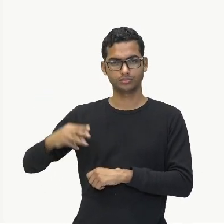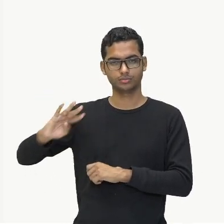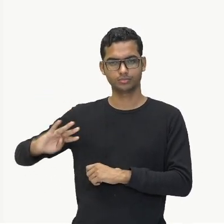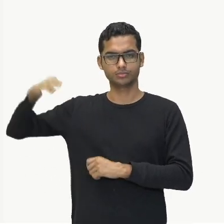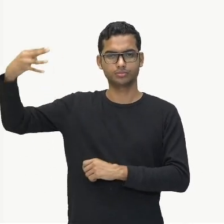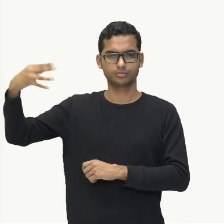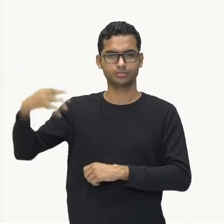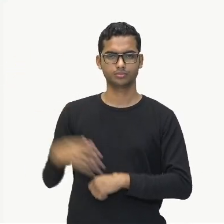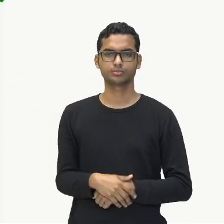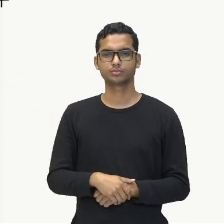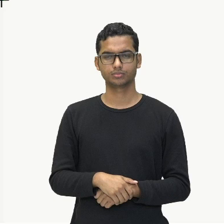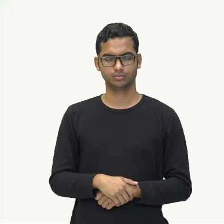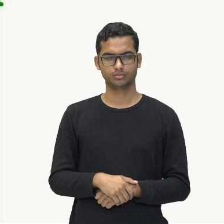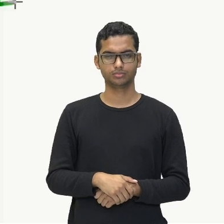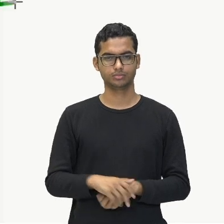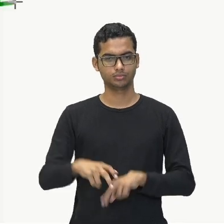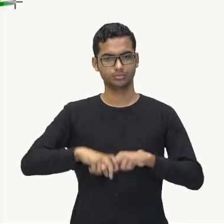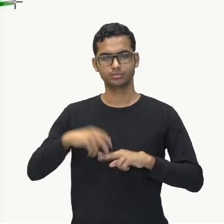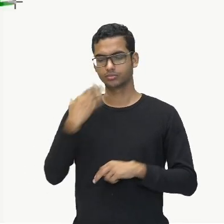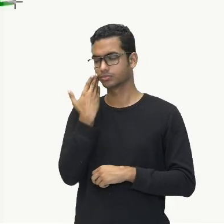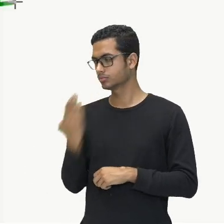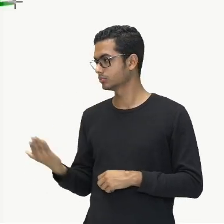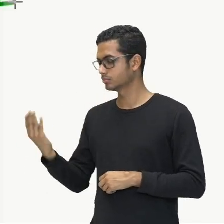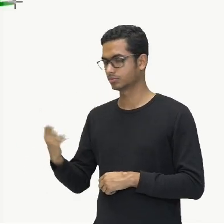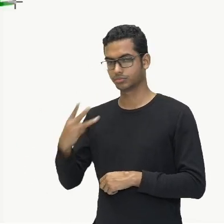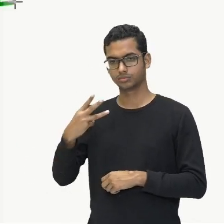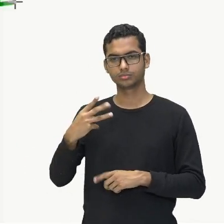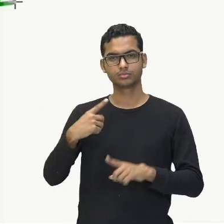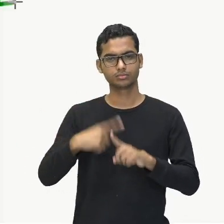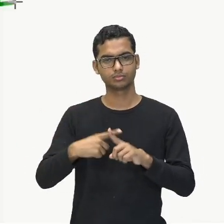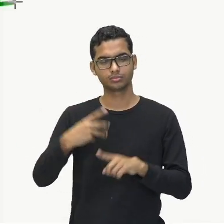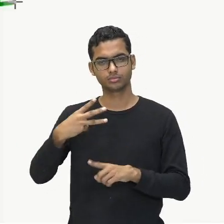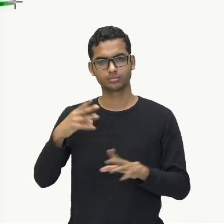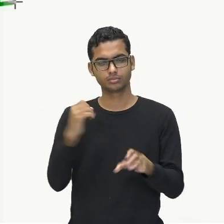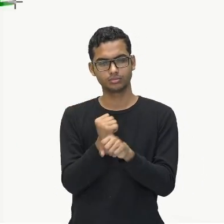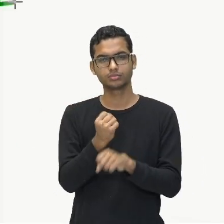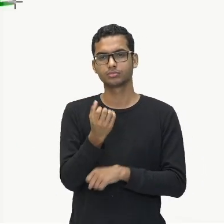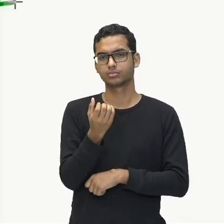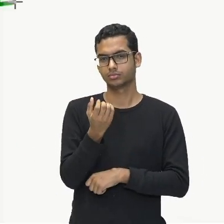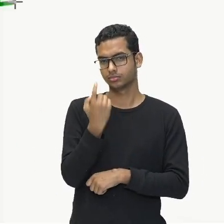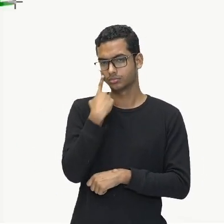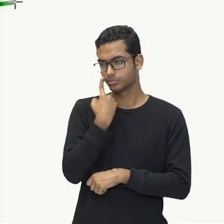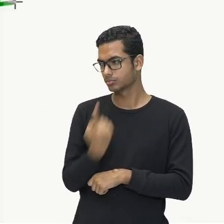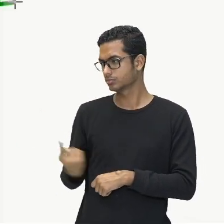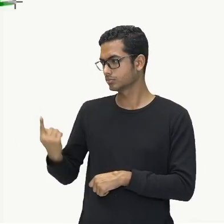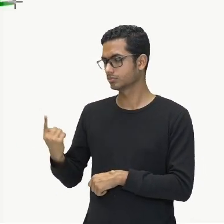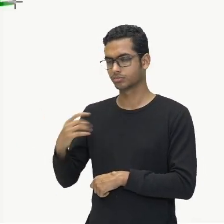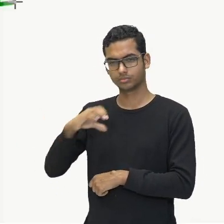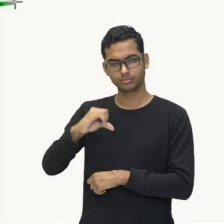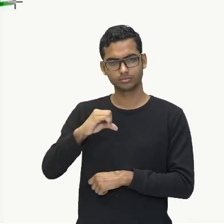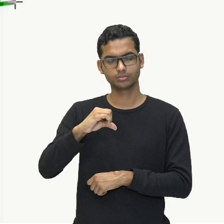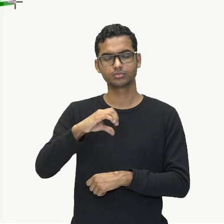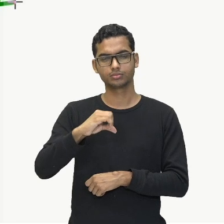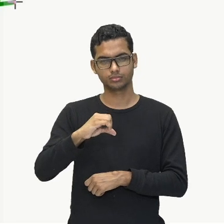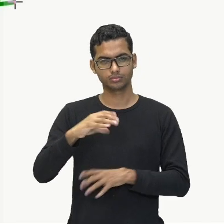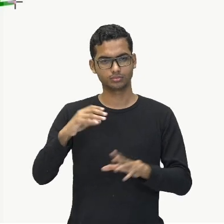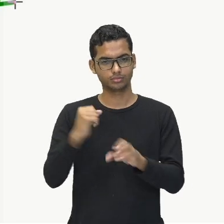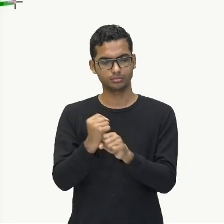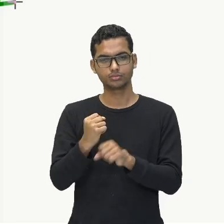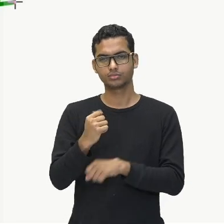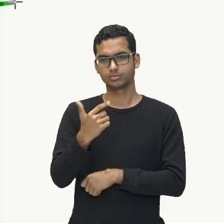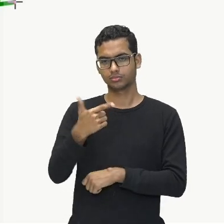vezes 9, 27. 27 vezes 3, 81. Tá? É importante a gente fazer